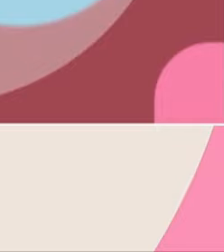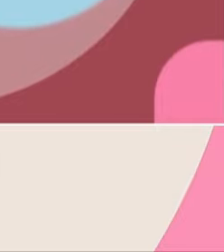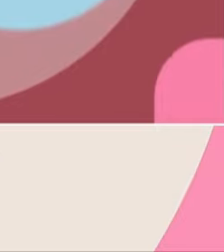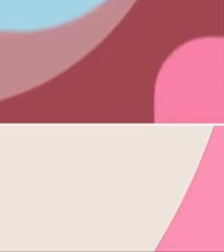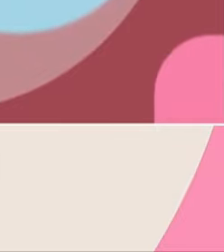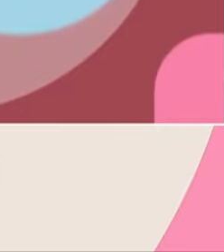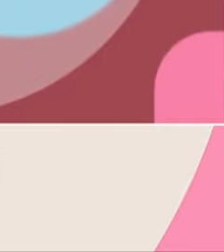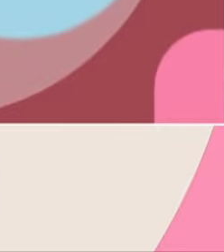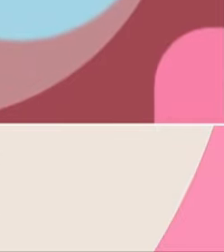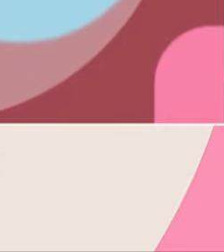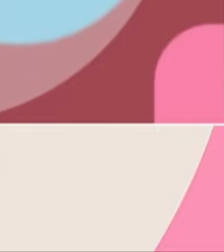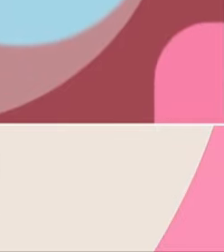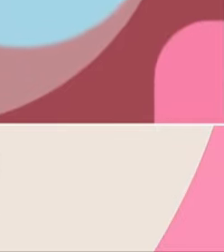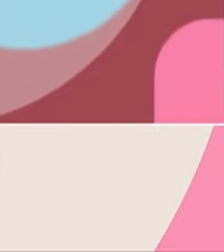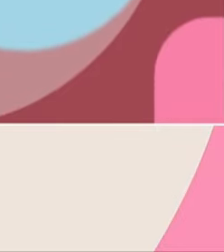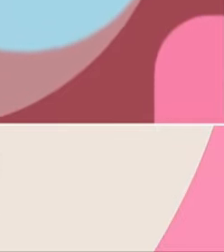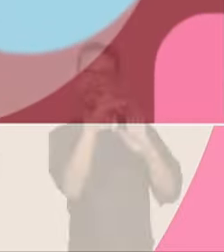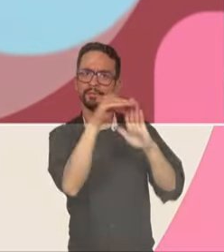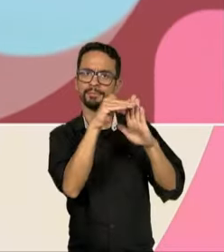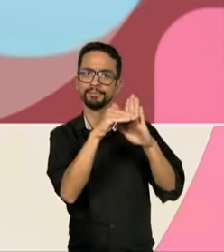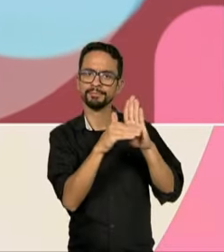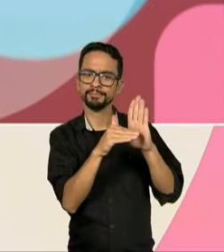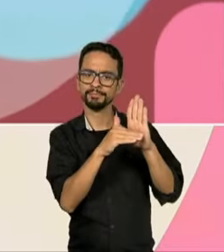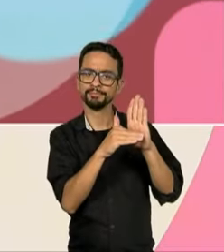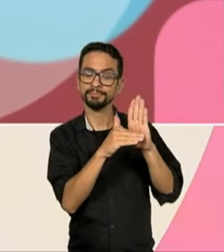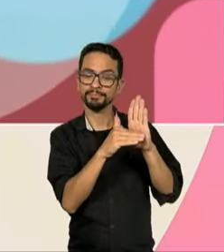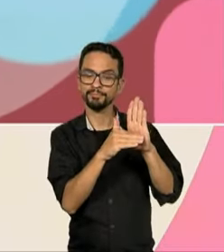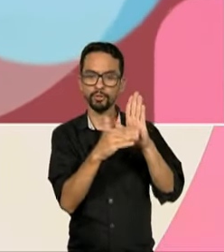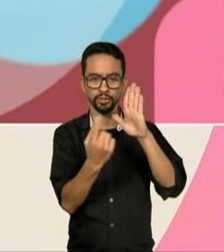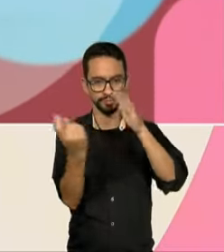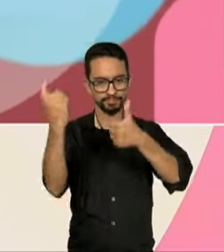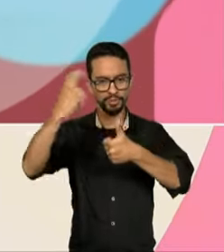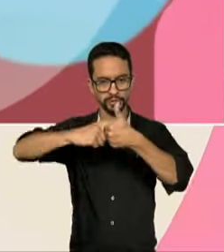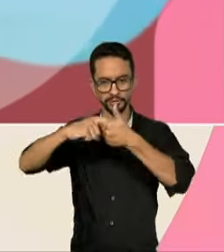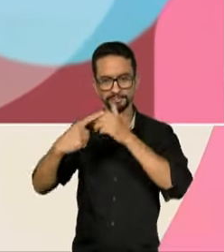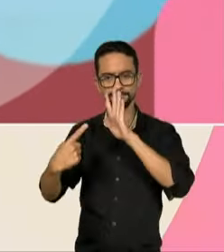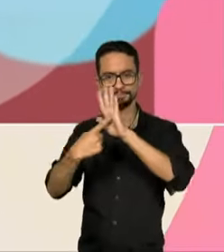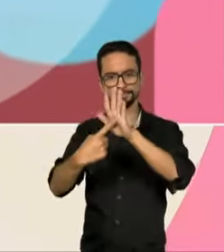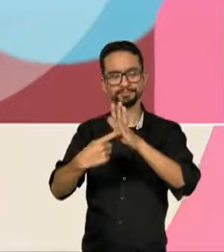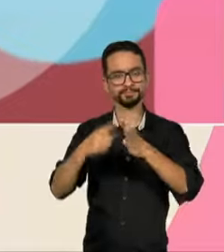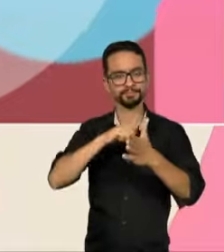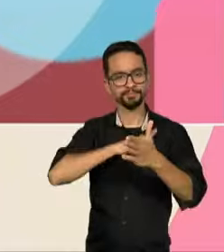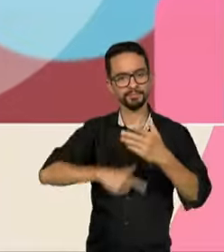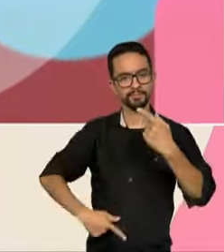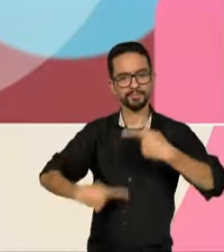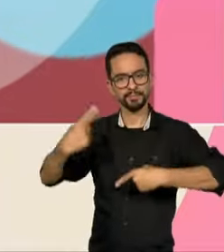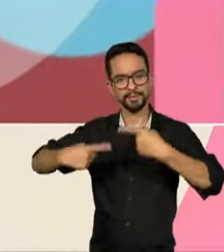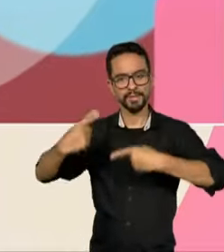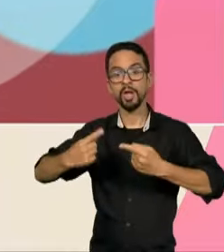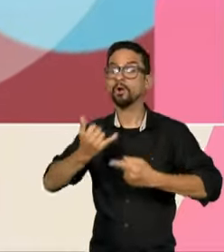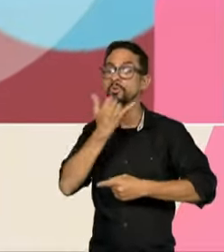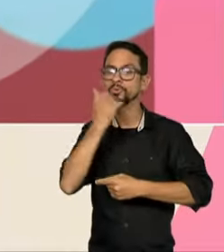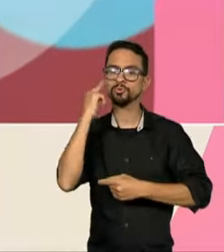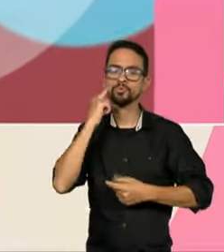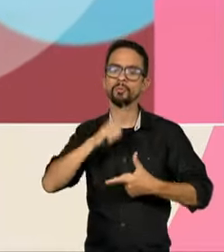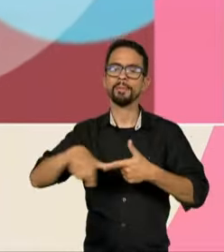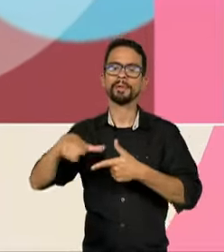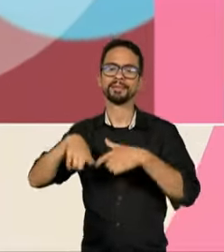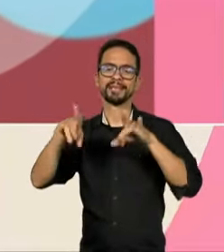Isso é fundamental para você criar um plano de emergência, não é um plano de gestão de risco, um plano de emergência. Sim.